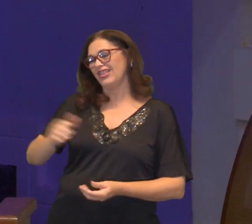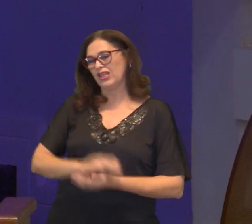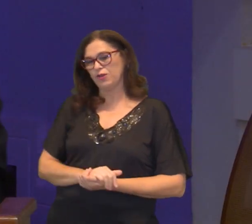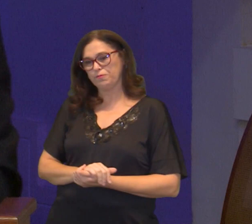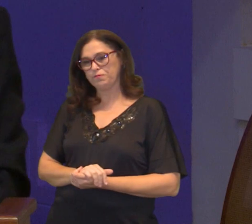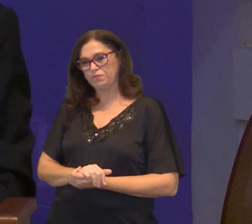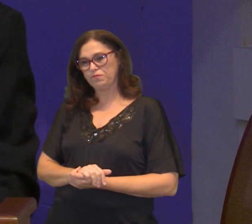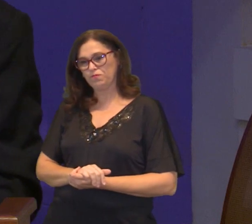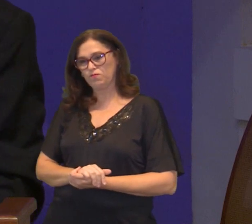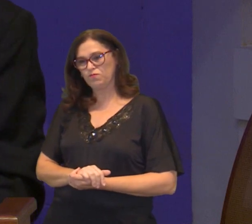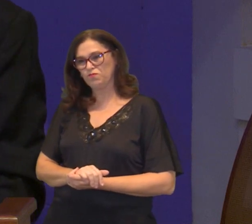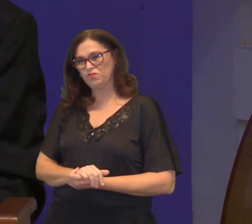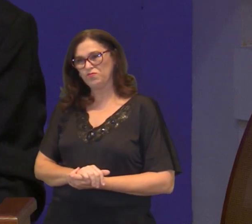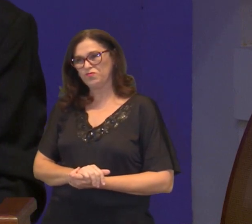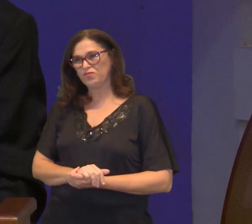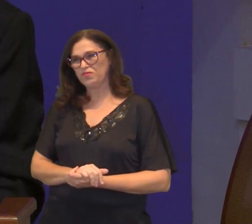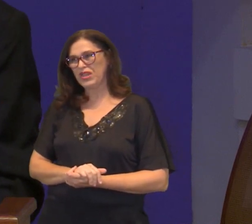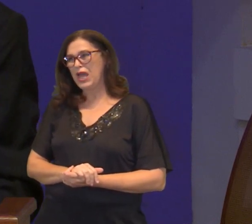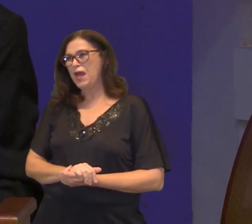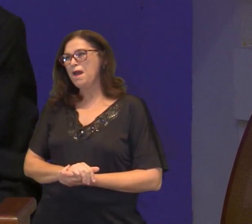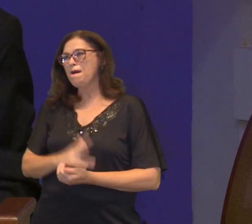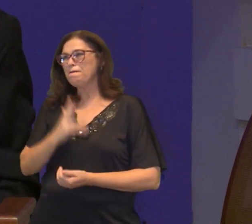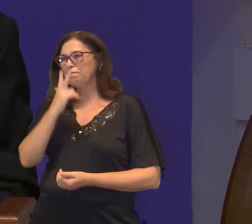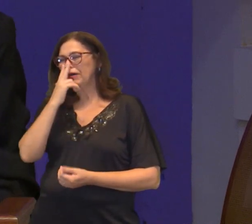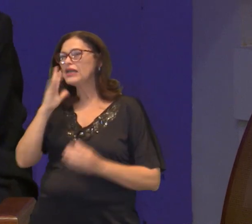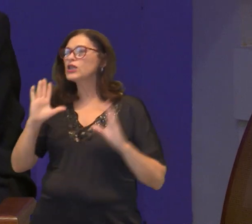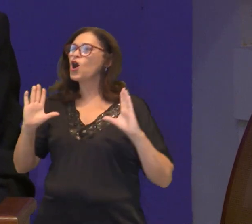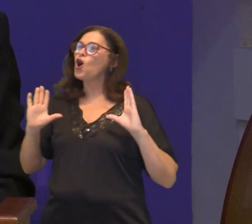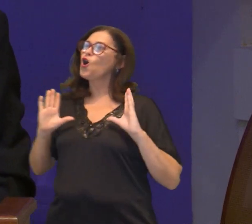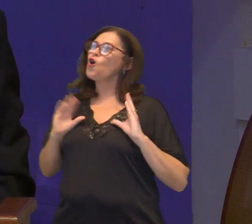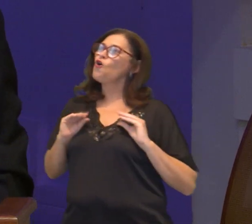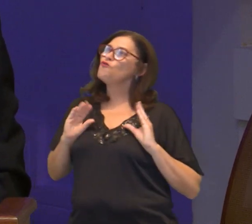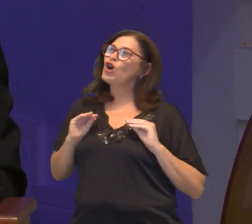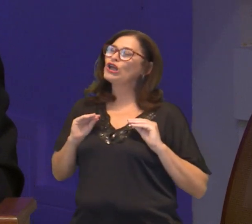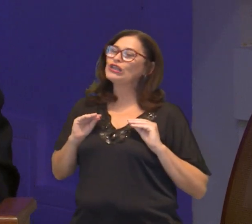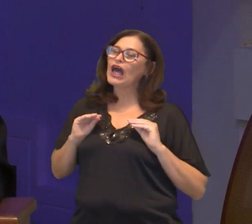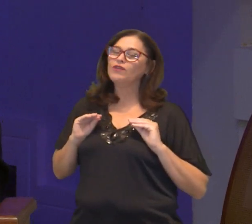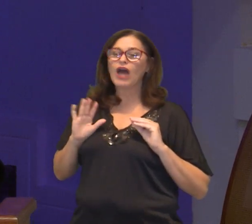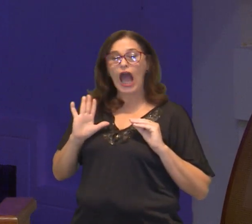Ela é confrontada com o fato de que não vai viver para sempre.